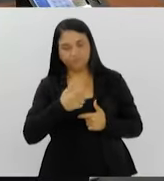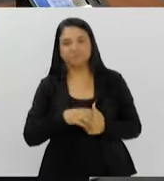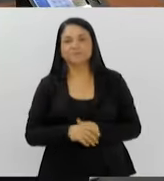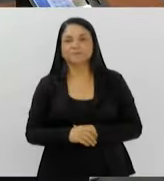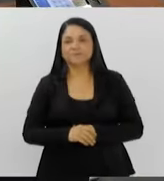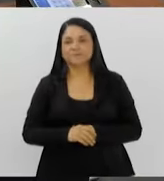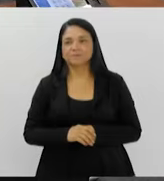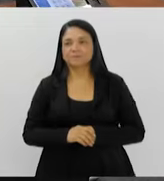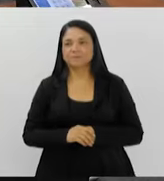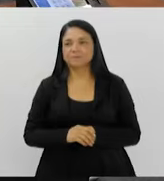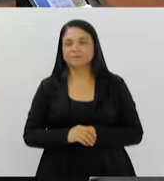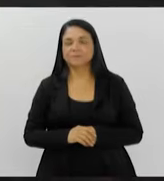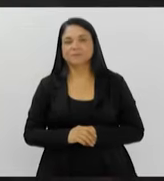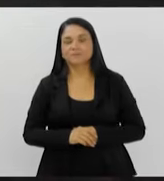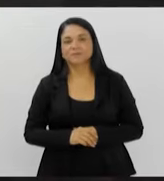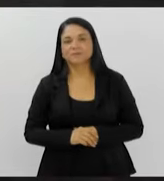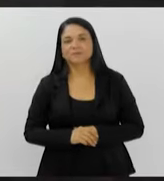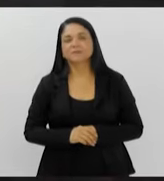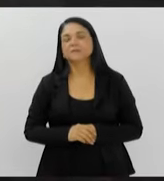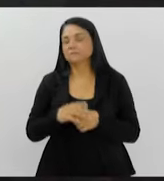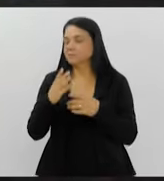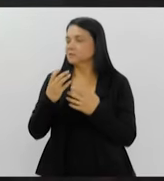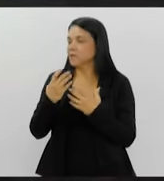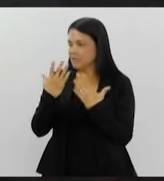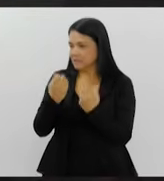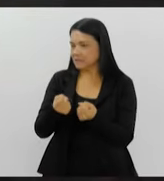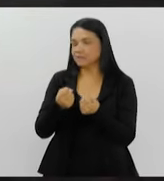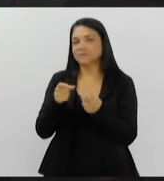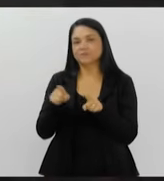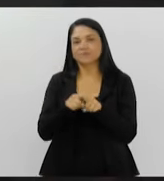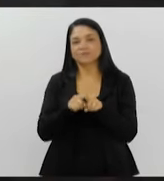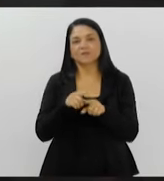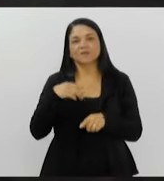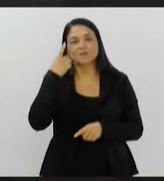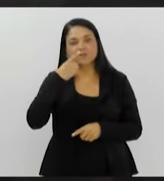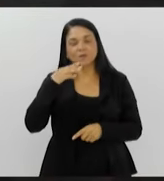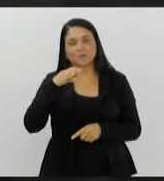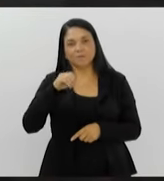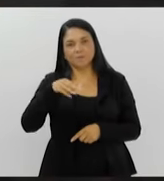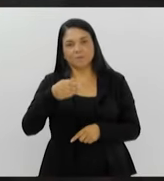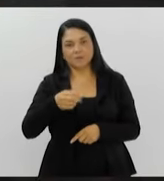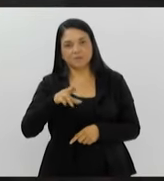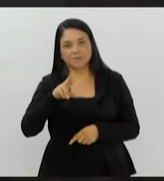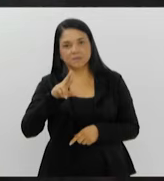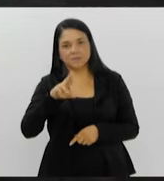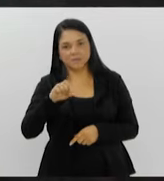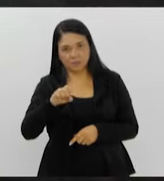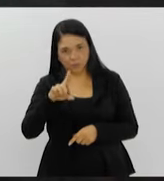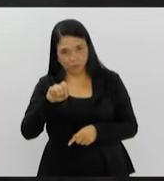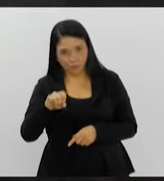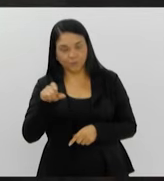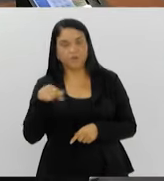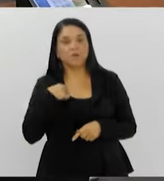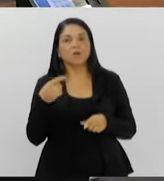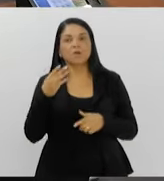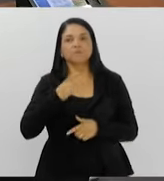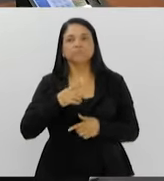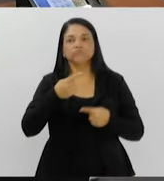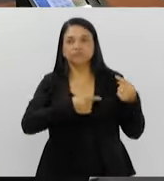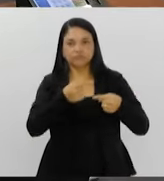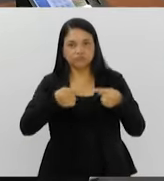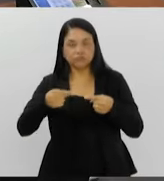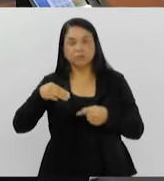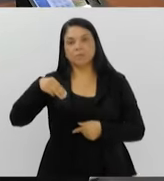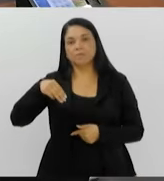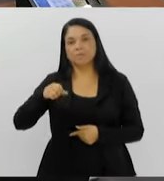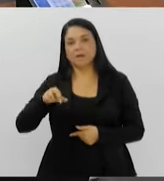projeto Ok deputado Carlos Macedo não havendo mais Quem Queira discutir ah Marcelo Dino para discutir por